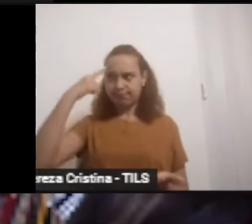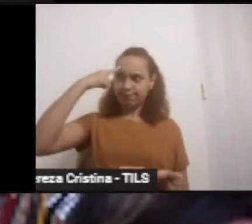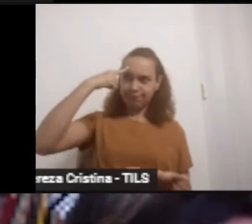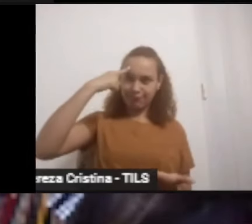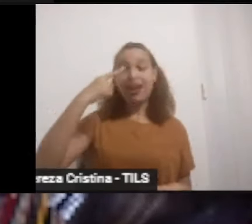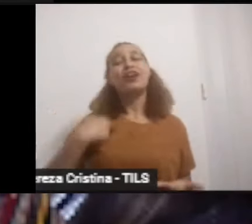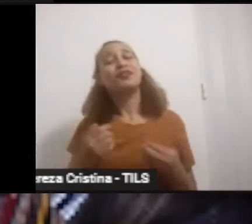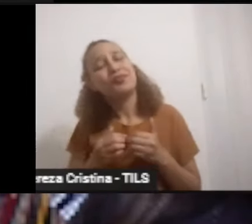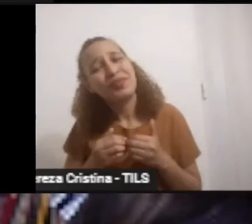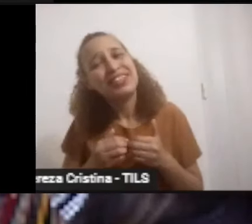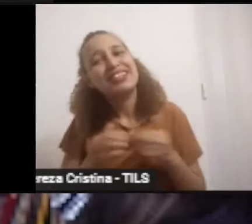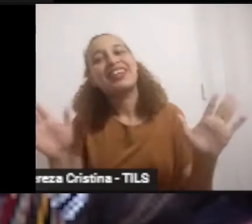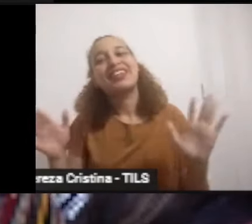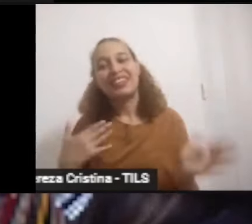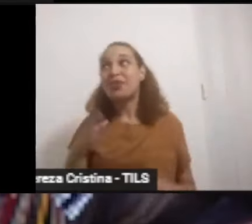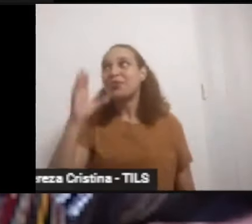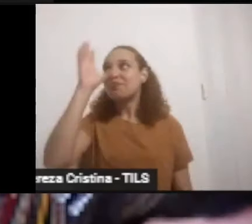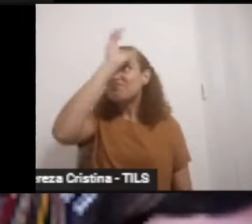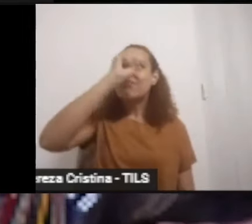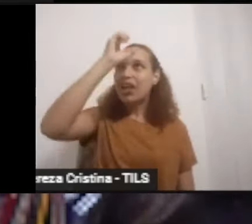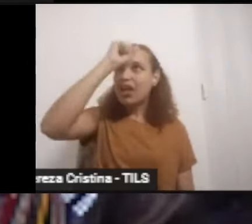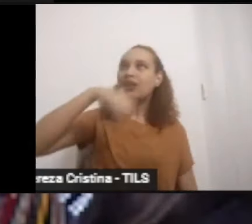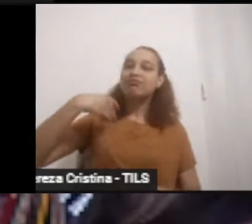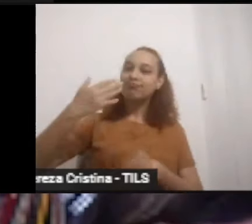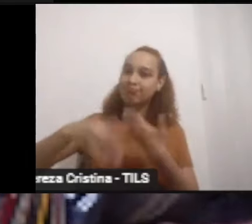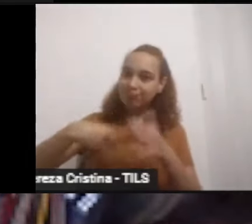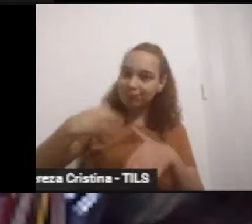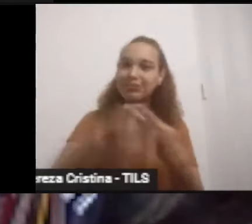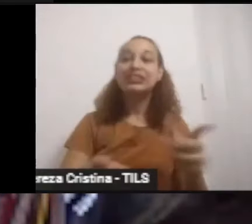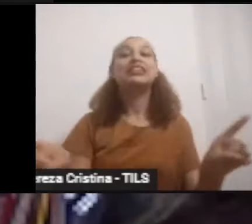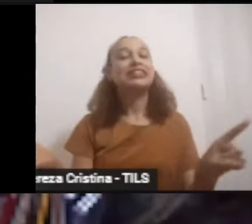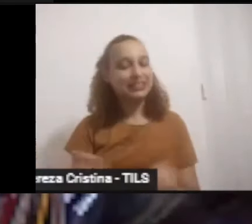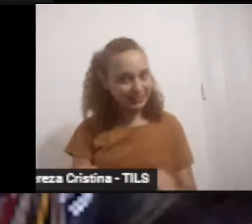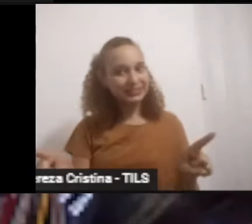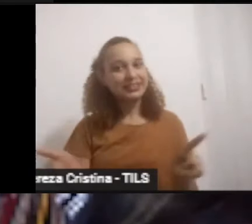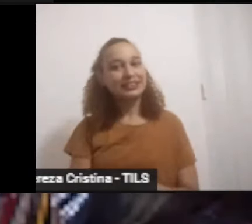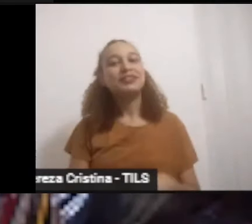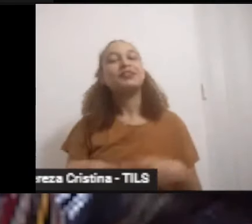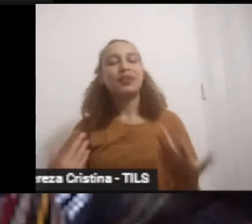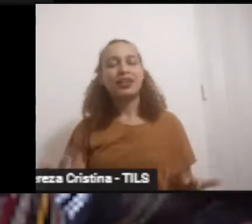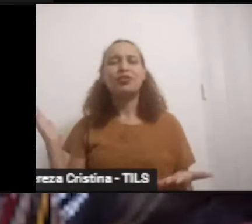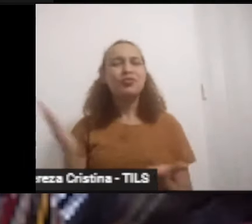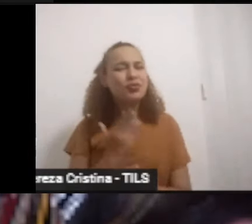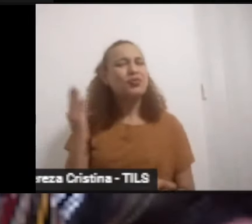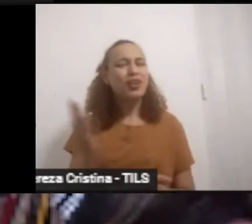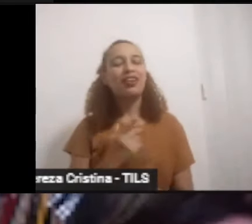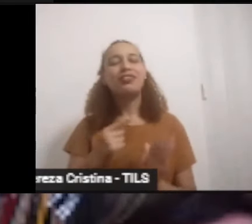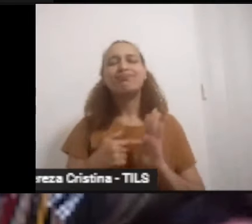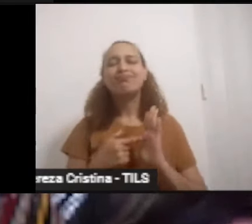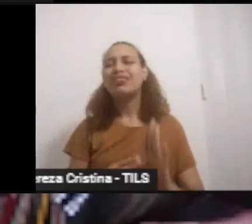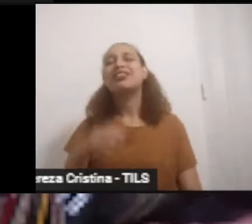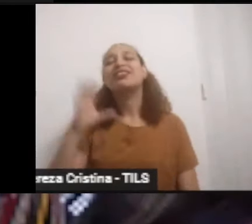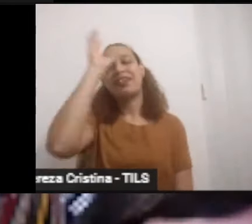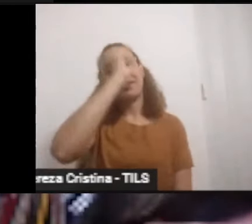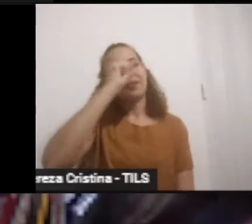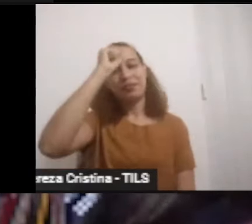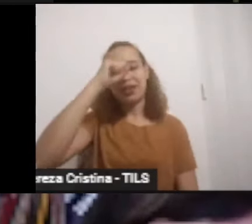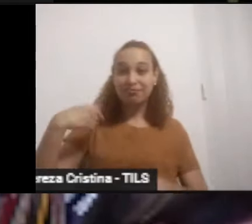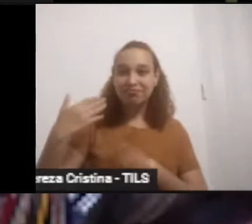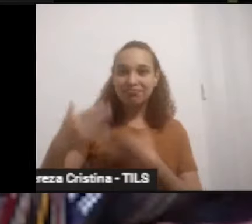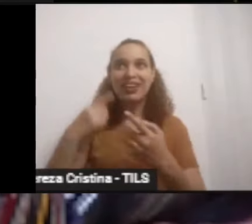começando ainda, então foi um processo de aprendizado também, que todo livro que a gente ilustra, a gente aprende muito com o processo de